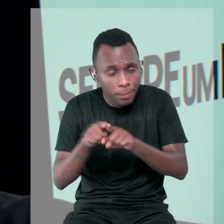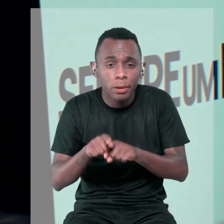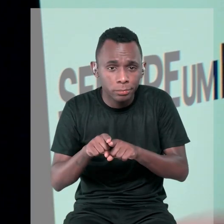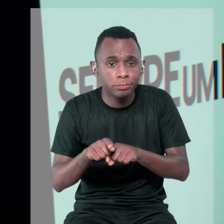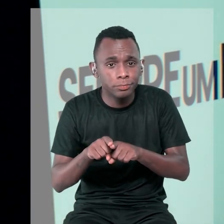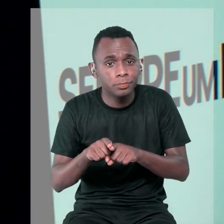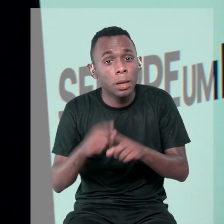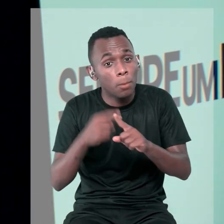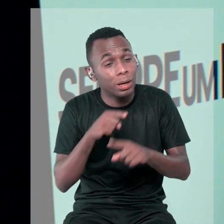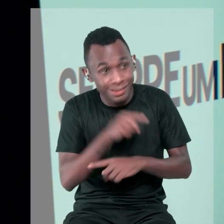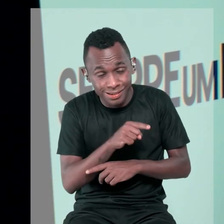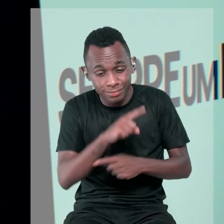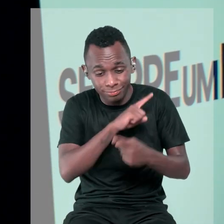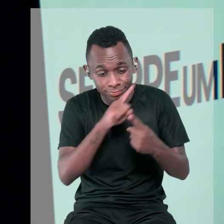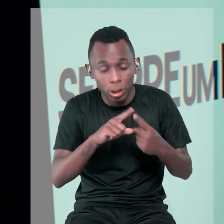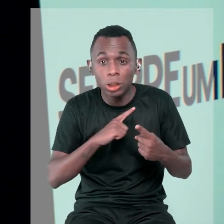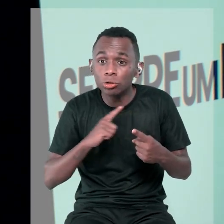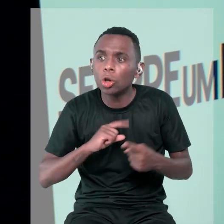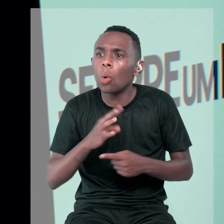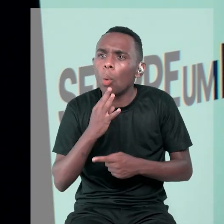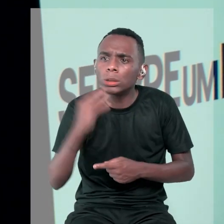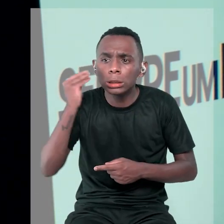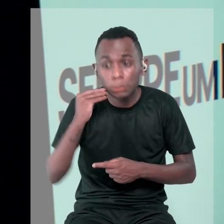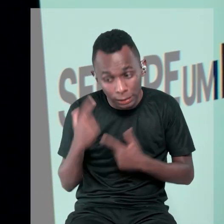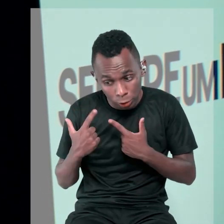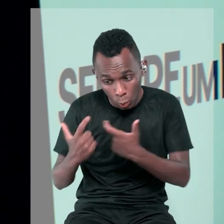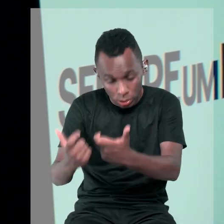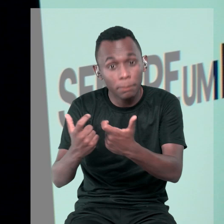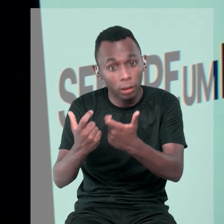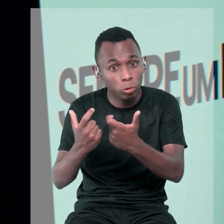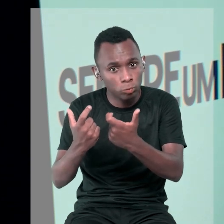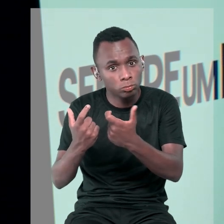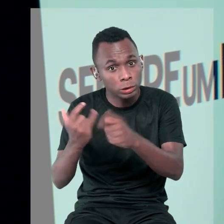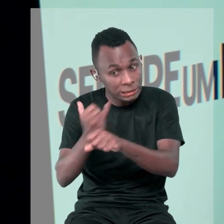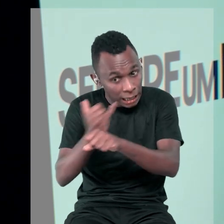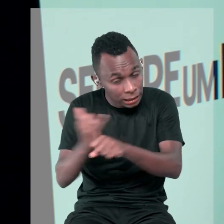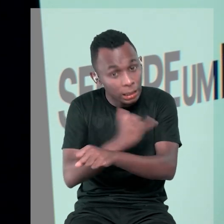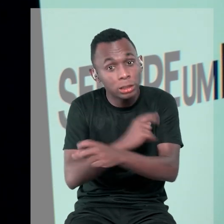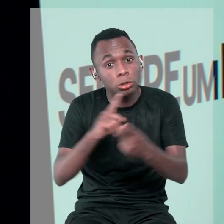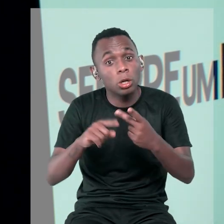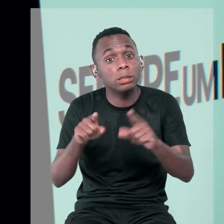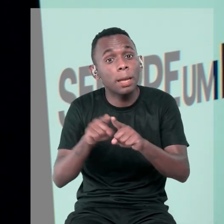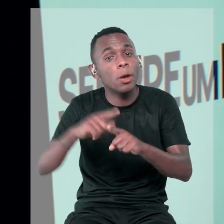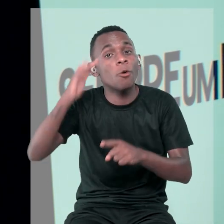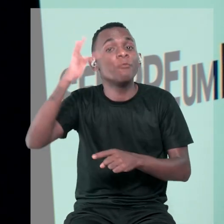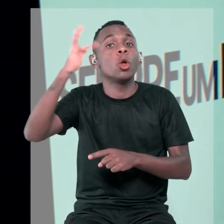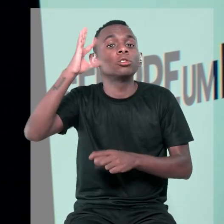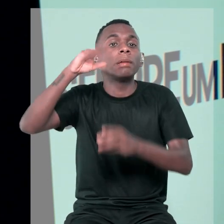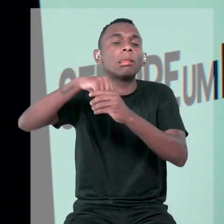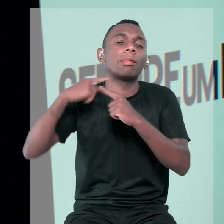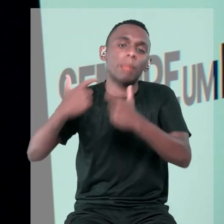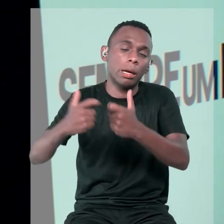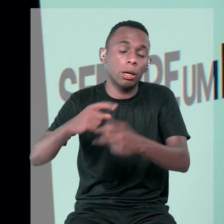porque Maquiavel tinha grande conhecimento da guerra do ponto de vista técnico e grande conhecimento, né, do que a gente está chamando de uma filosofia da guerra.